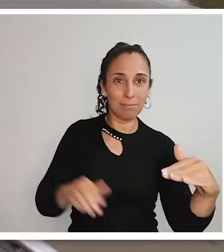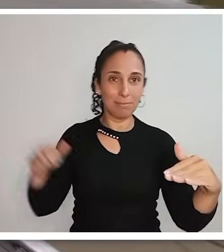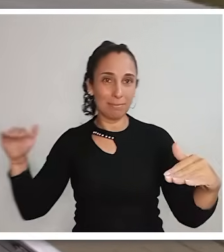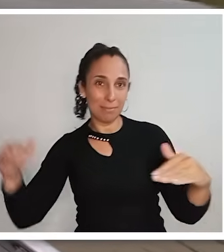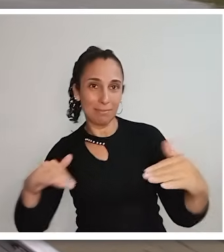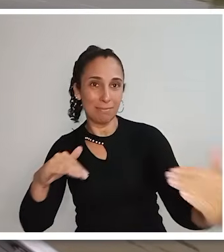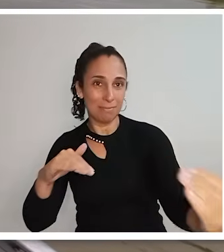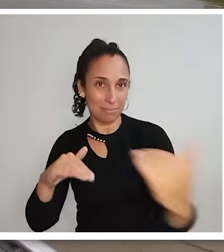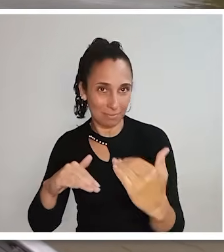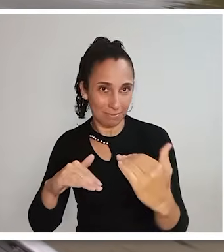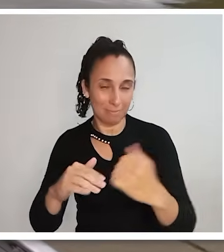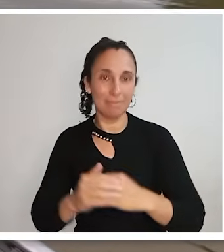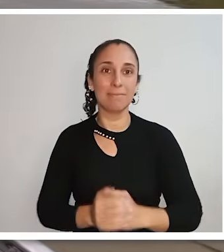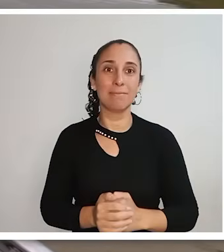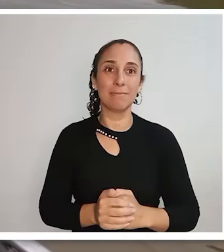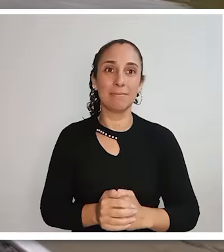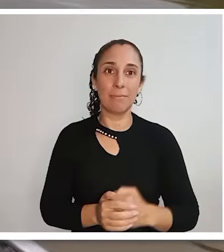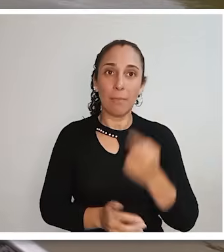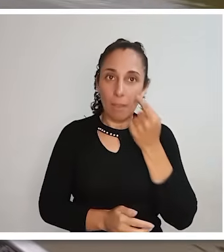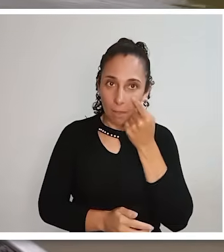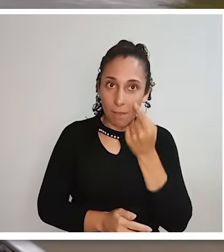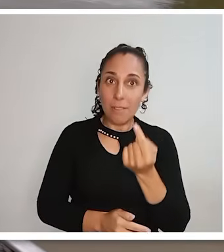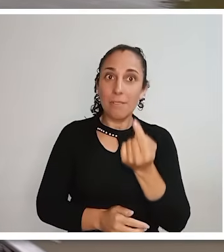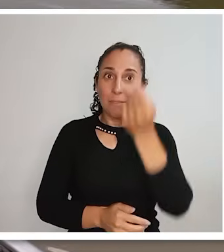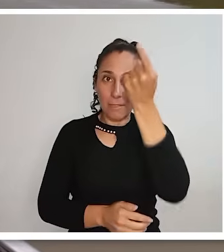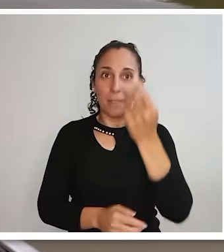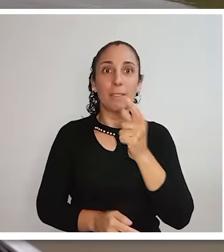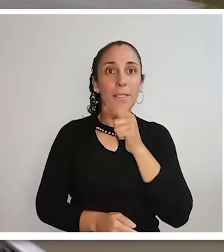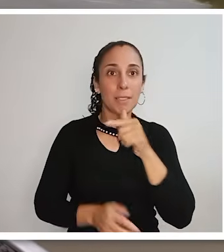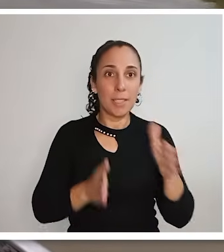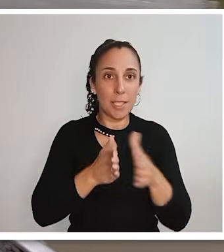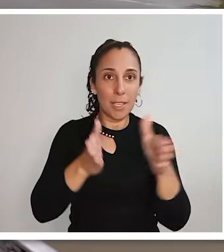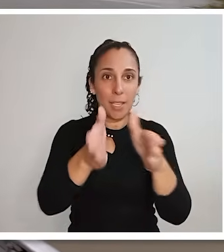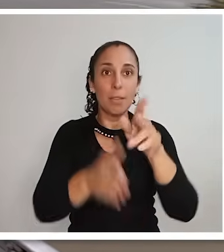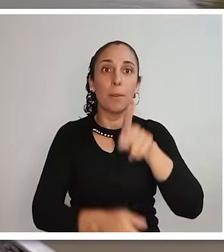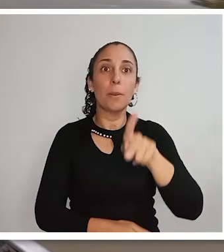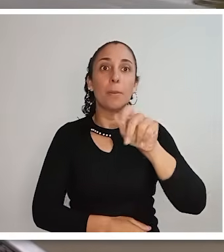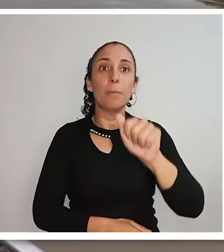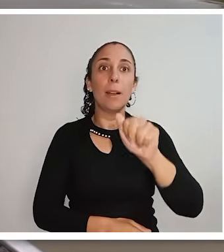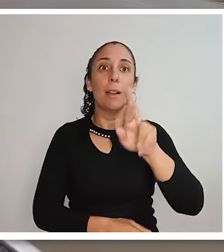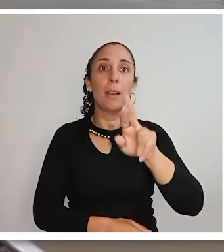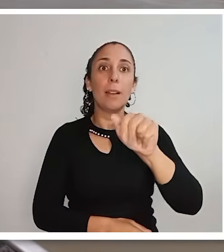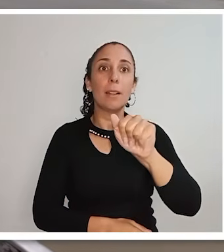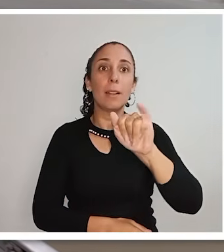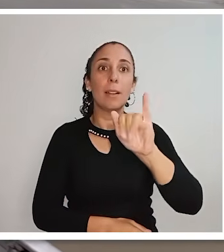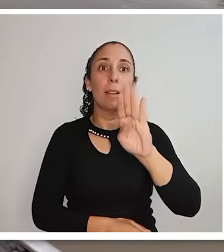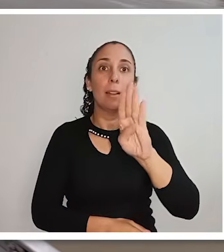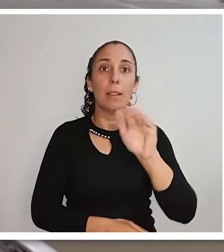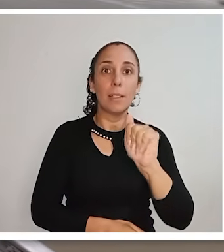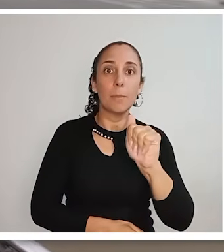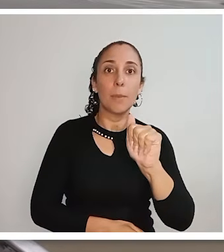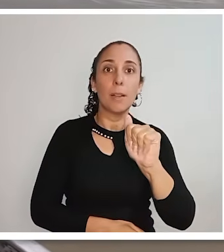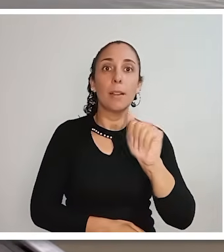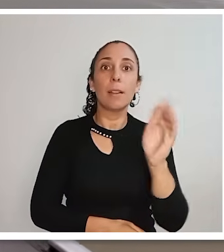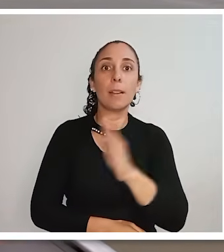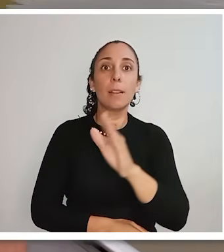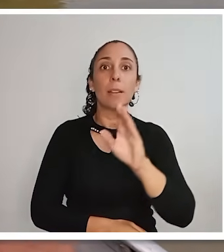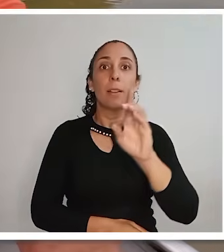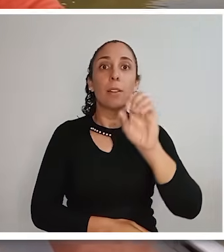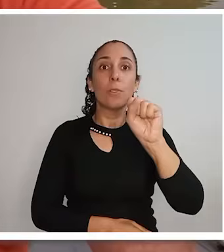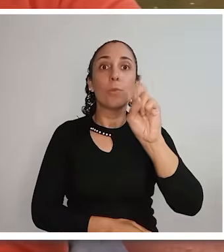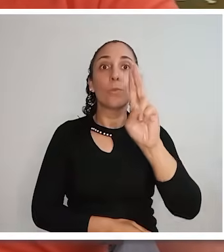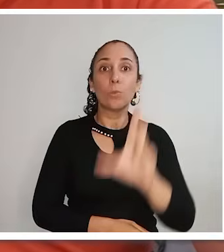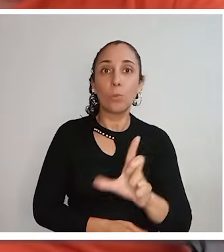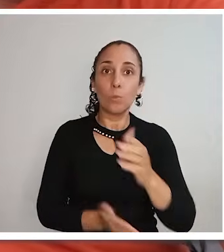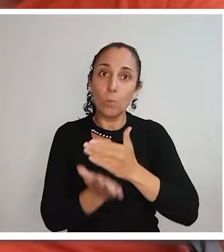imaginarem, tem esse nome porque aqui acontece o encontro dos três rios. E o mais interessante, eles se encontram no mesmo lugar. Aqui